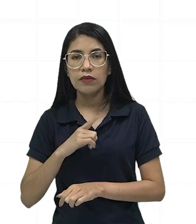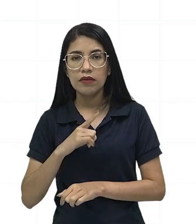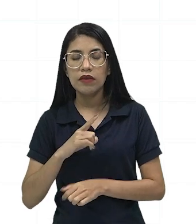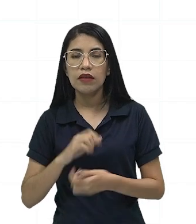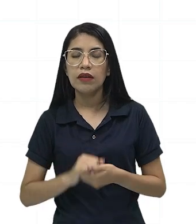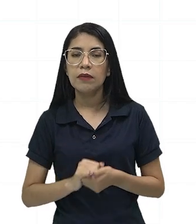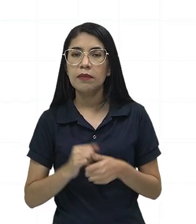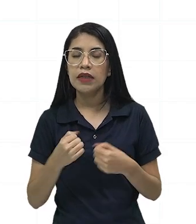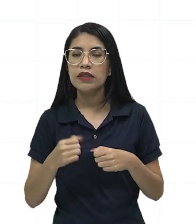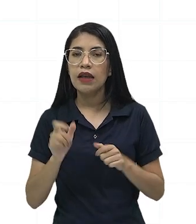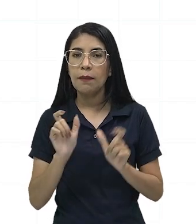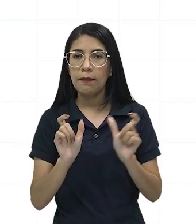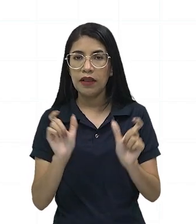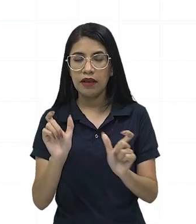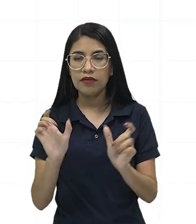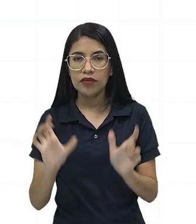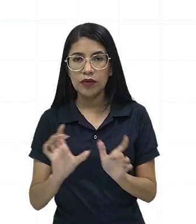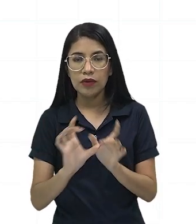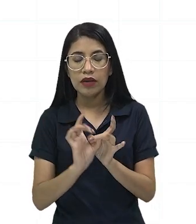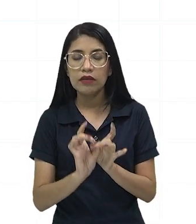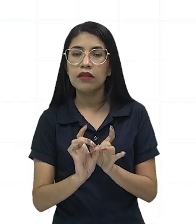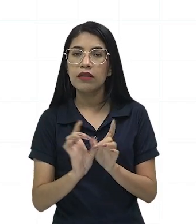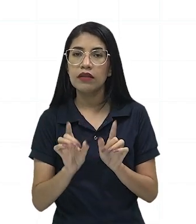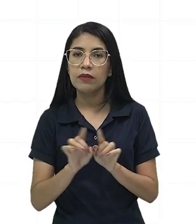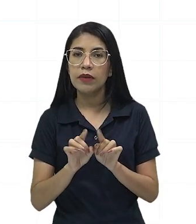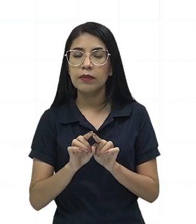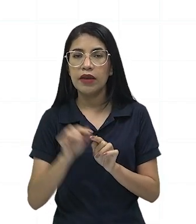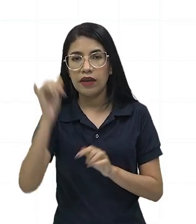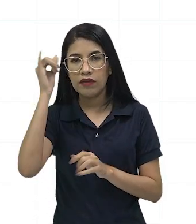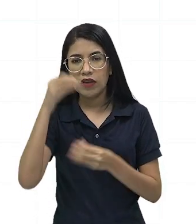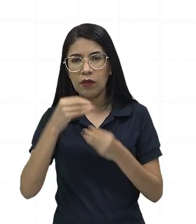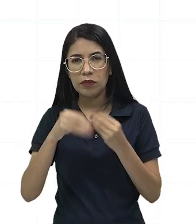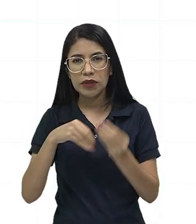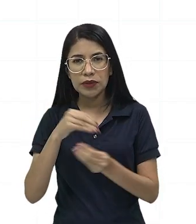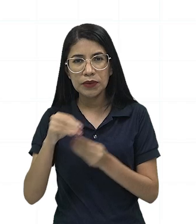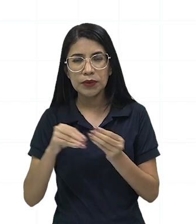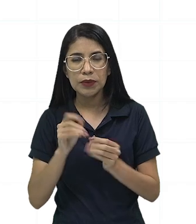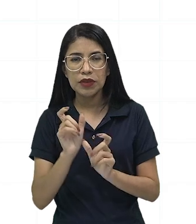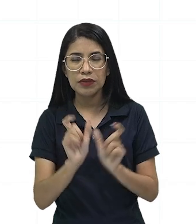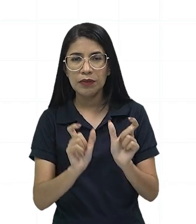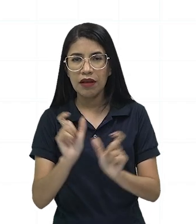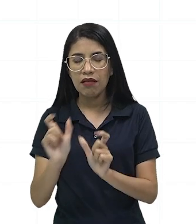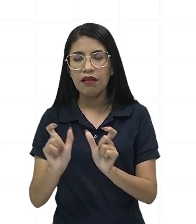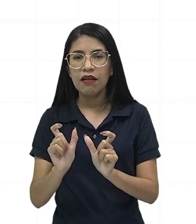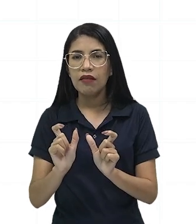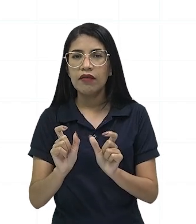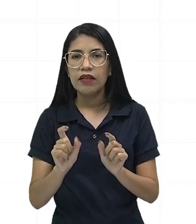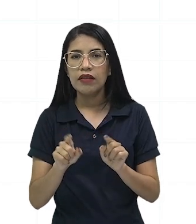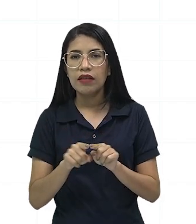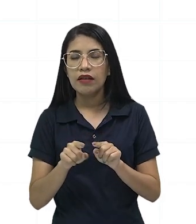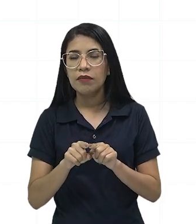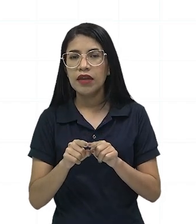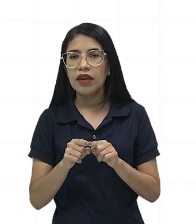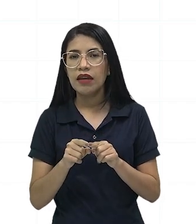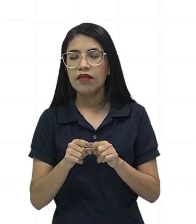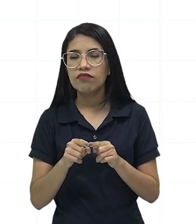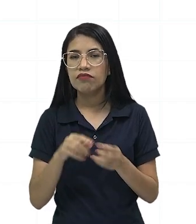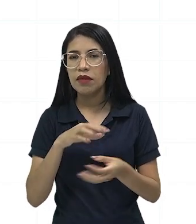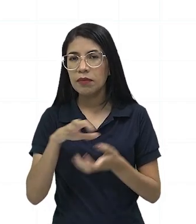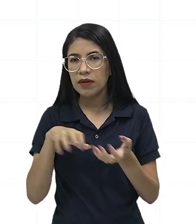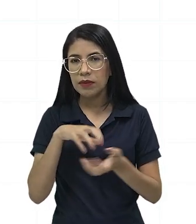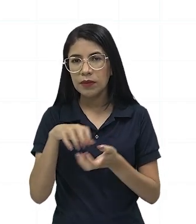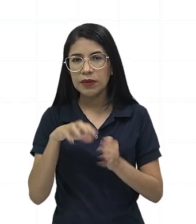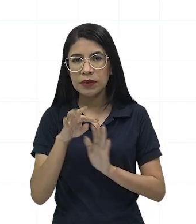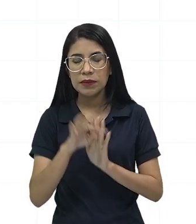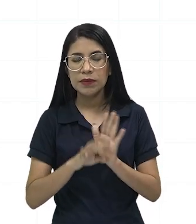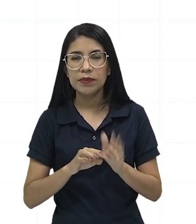frases e palavras conectadas, senão vira um mix, algo muito misturado e caótico. Então